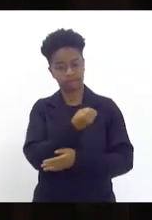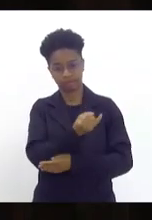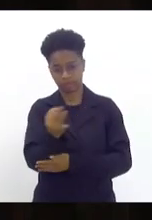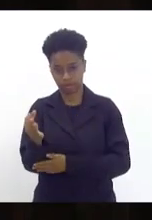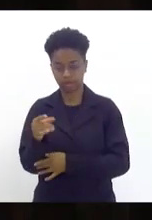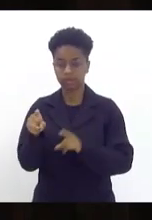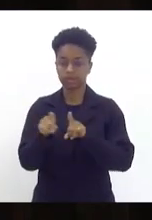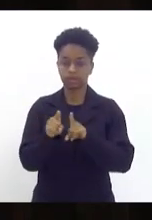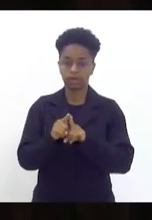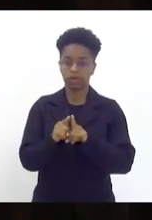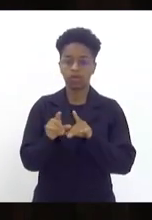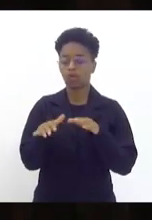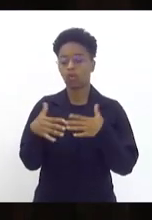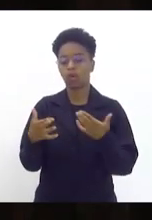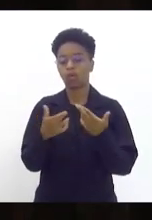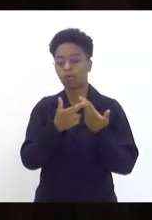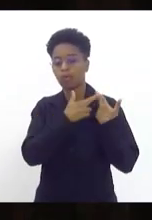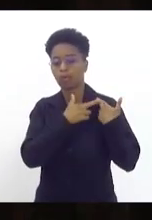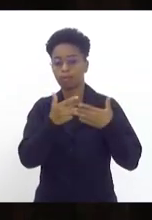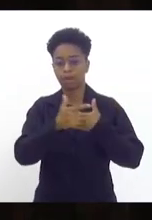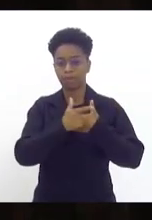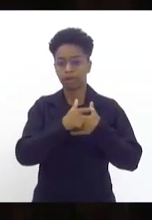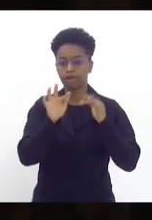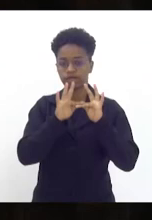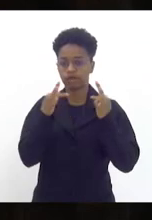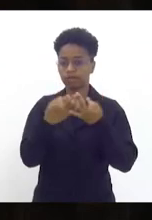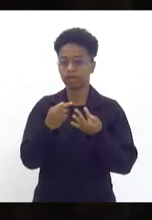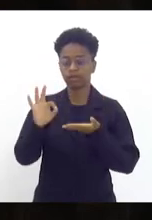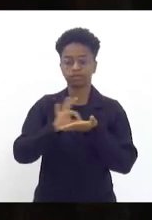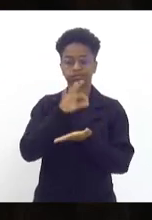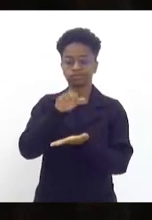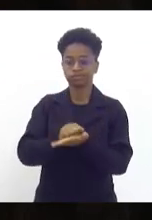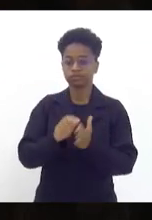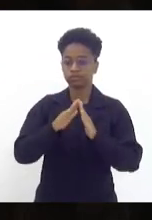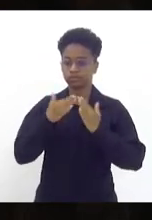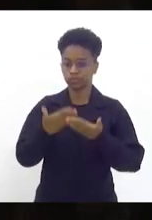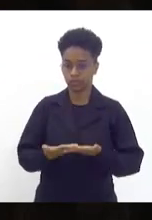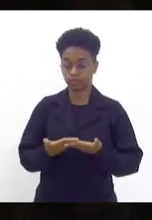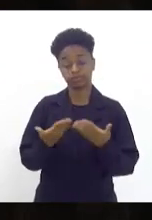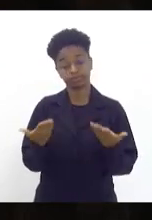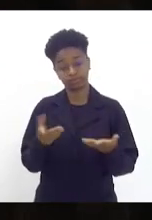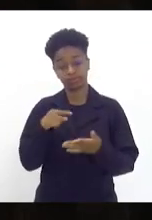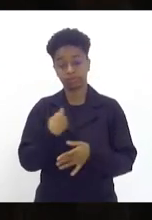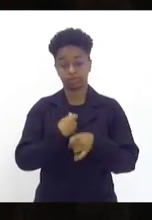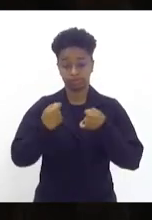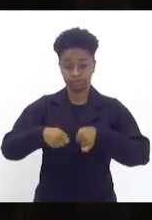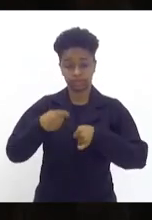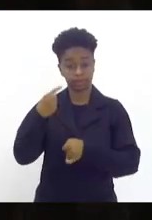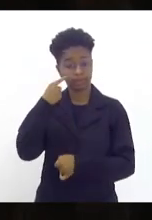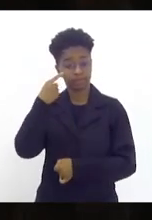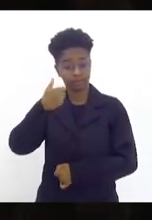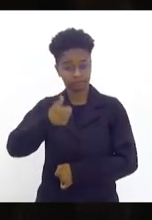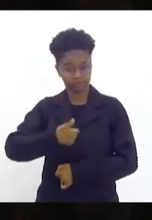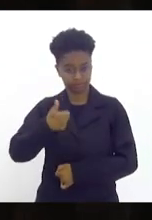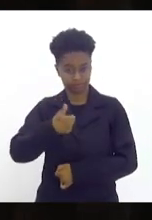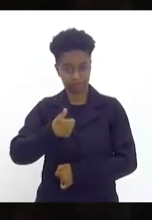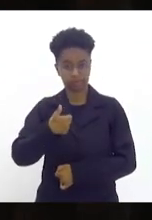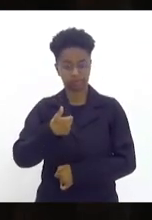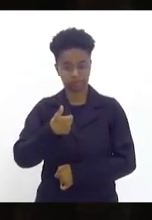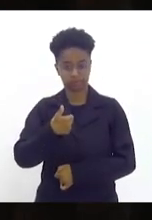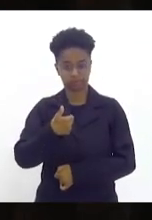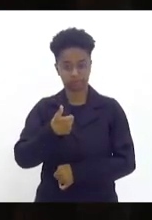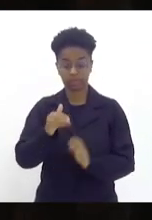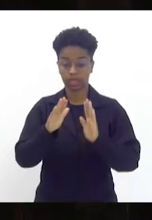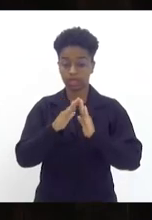A atribuição dos pais para a educação matricular na escola. Né? E nós temos que pensar, em primeiro lugar, que